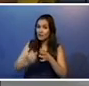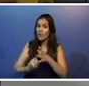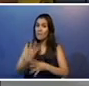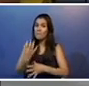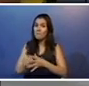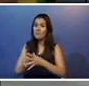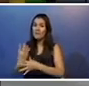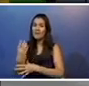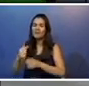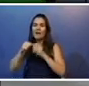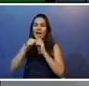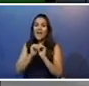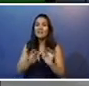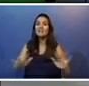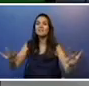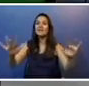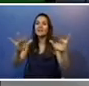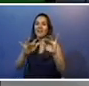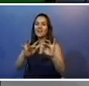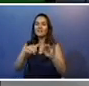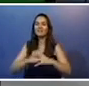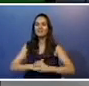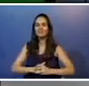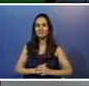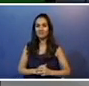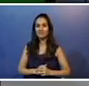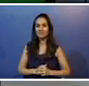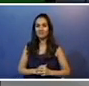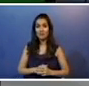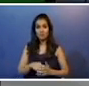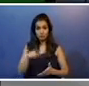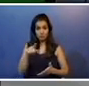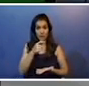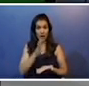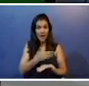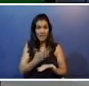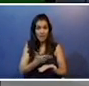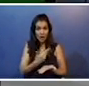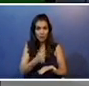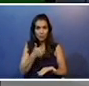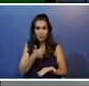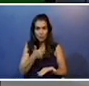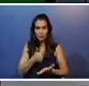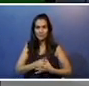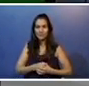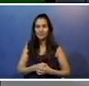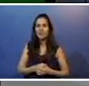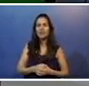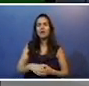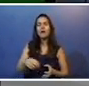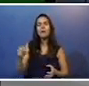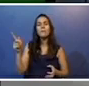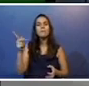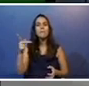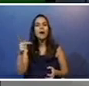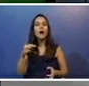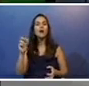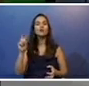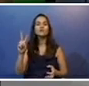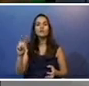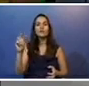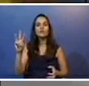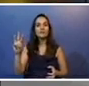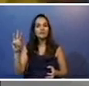podem ser espalhadas em outros ambientes. Escrevam no caderninho, tá, criança? Coloquem lá a página 233